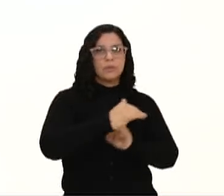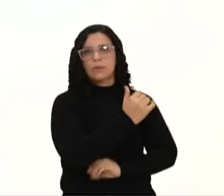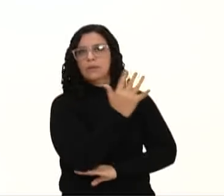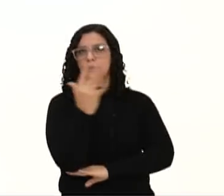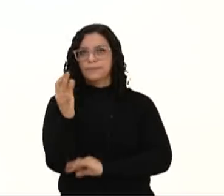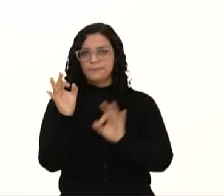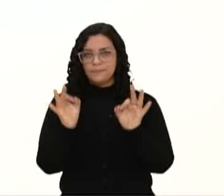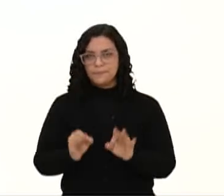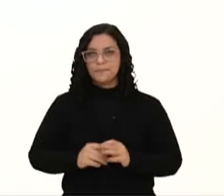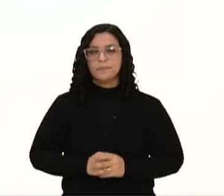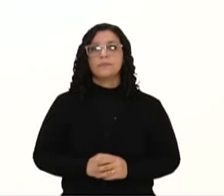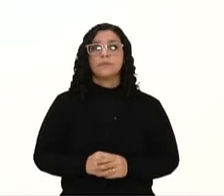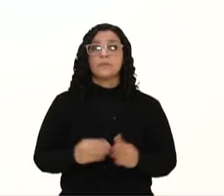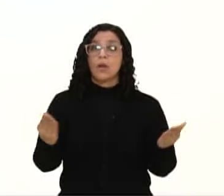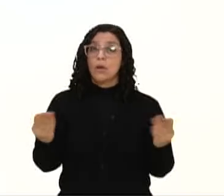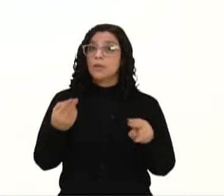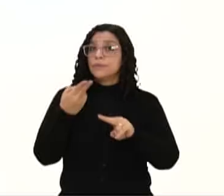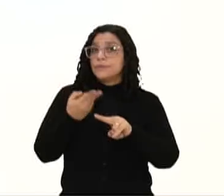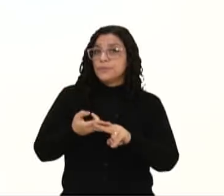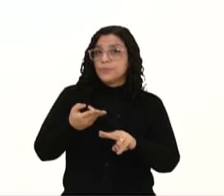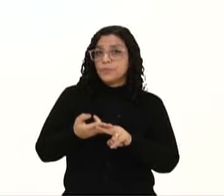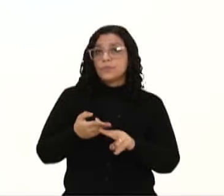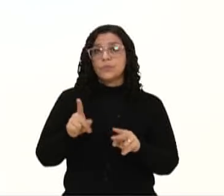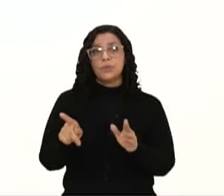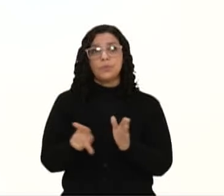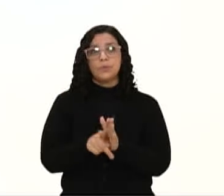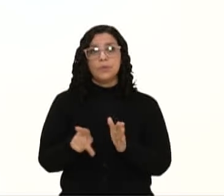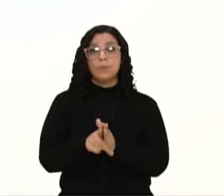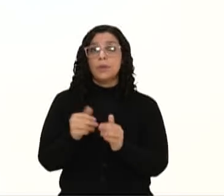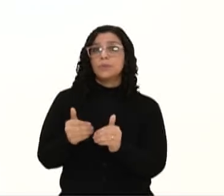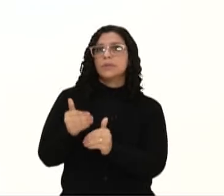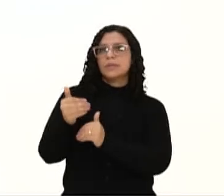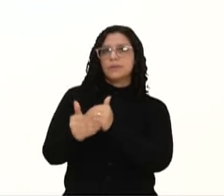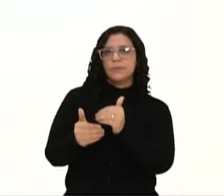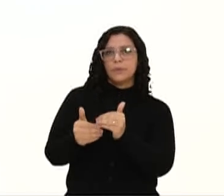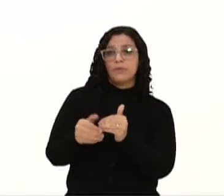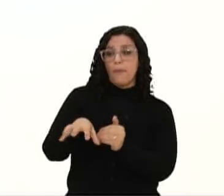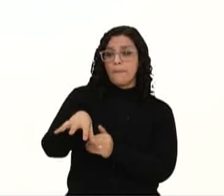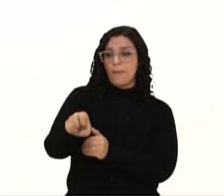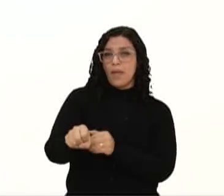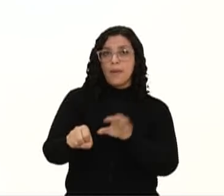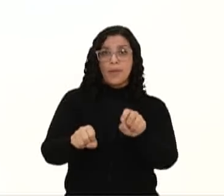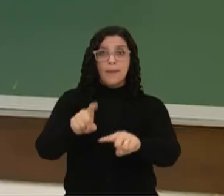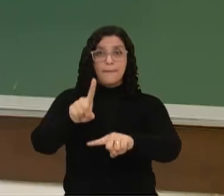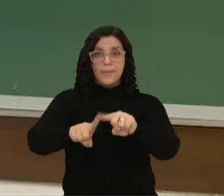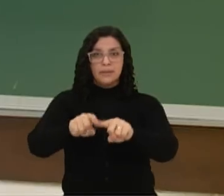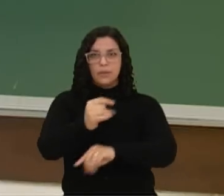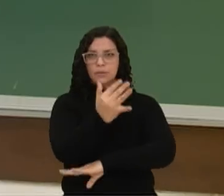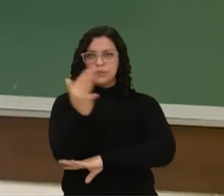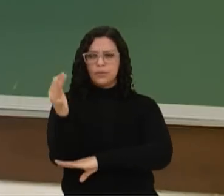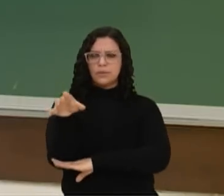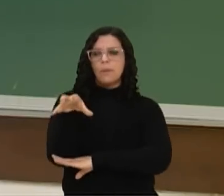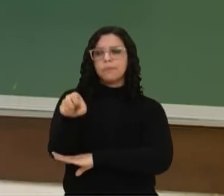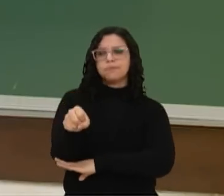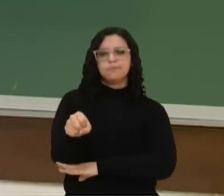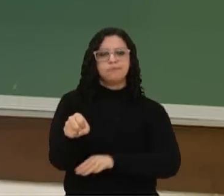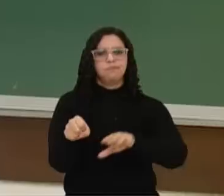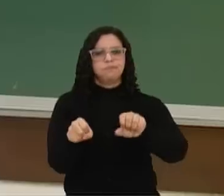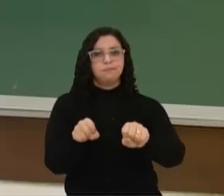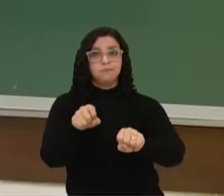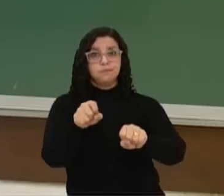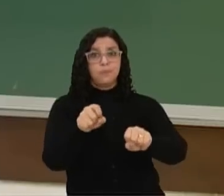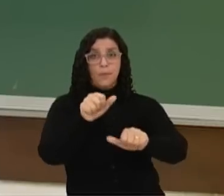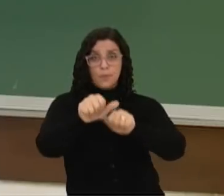natureza, certo? E vão utilizar deste para o seu desenvolvimento. Então, transforma alguma coisa da natureza, muda esse